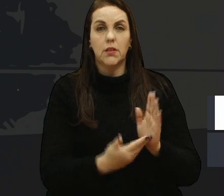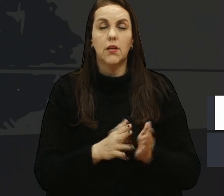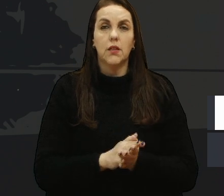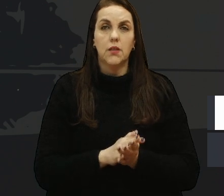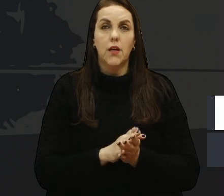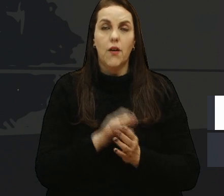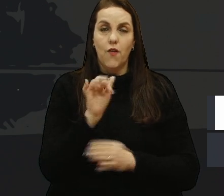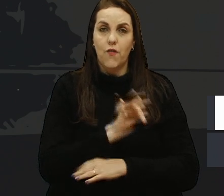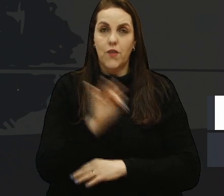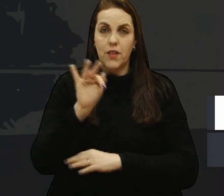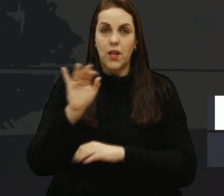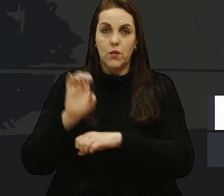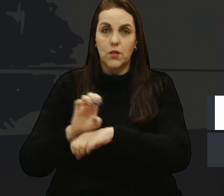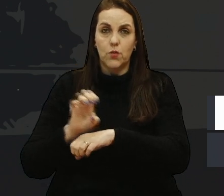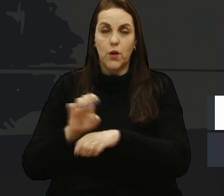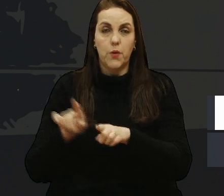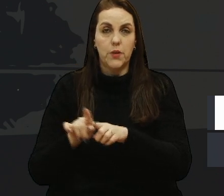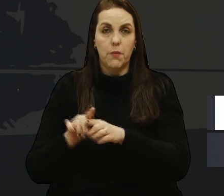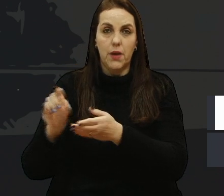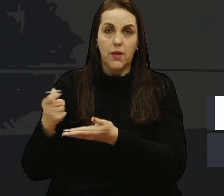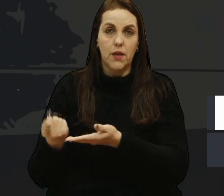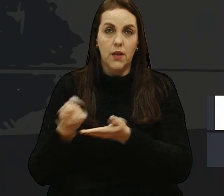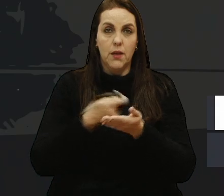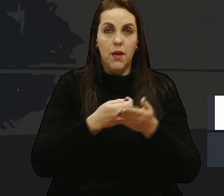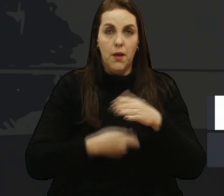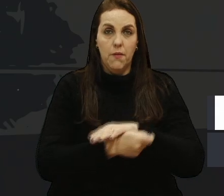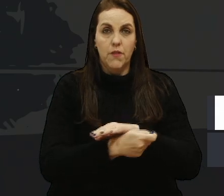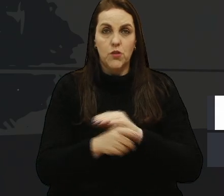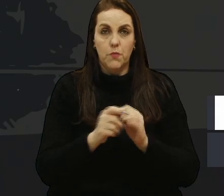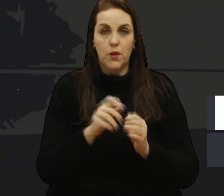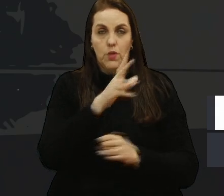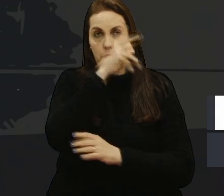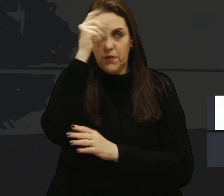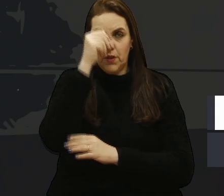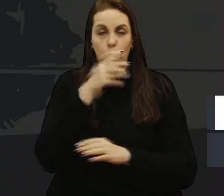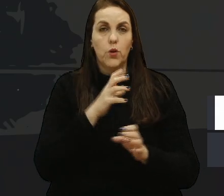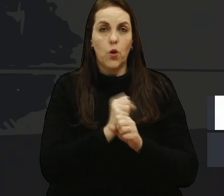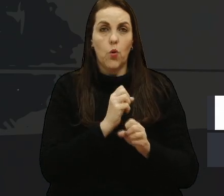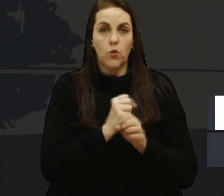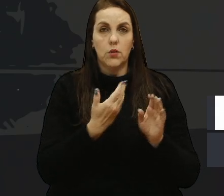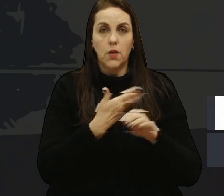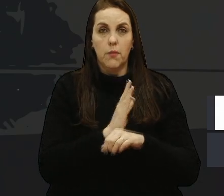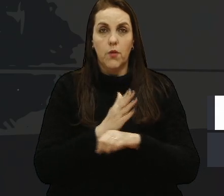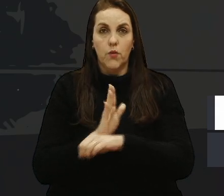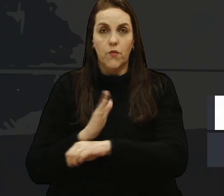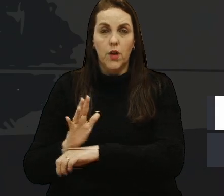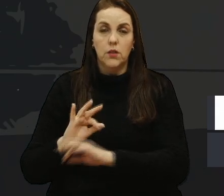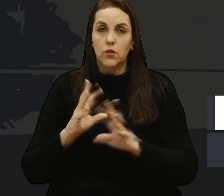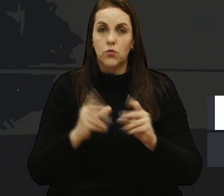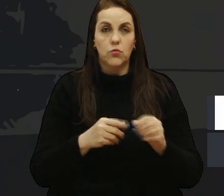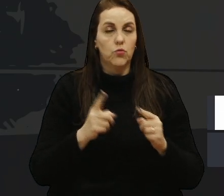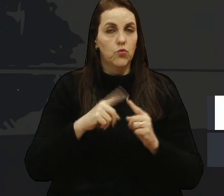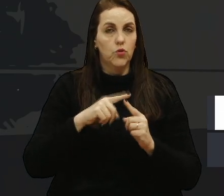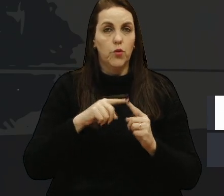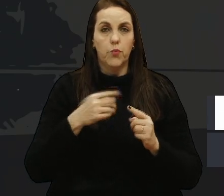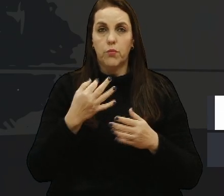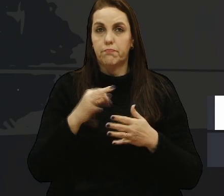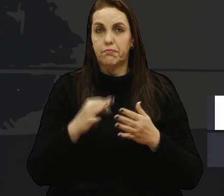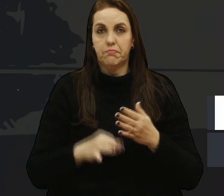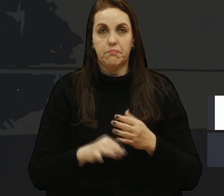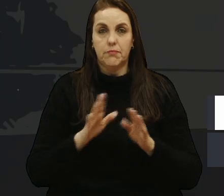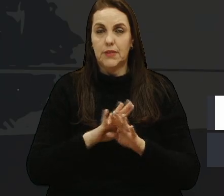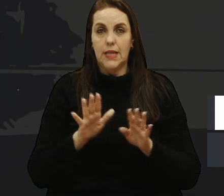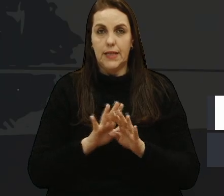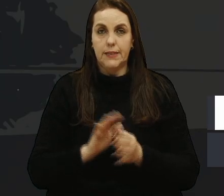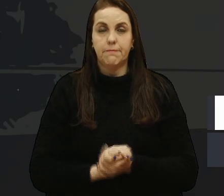federal, estadual e nos repasses da prefeitura, com todas as contas aprovadas, sem nenhum tipo de ressalva.